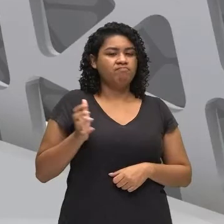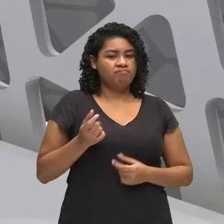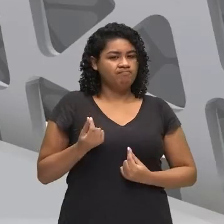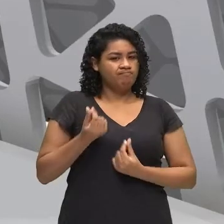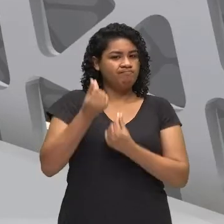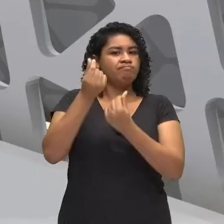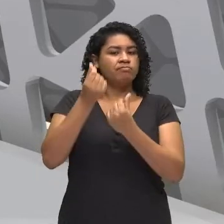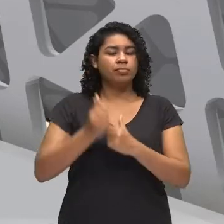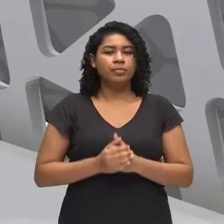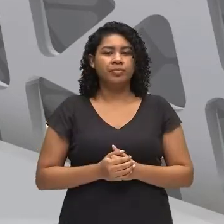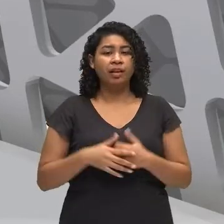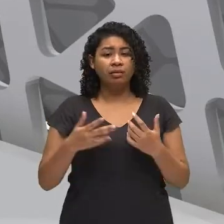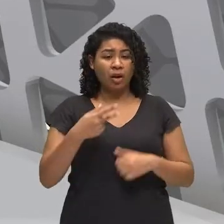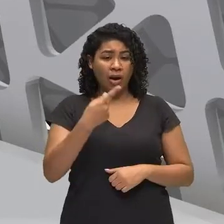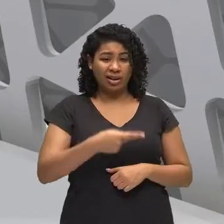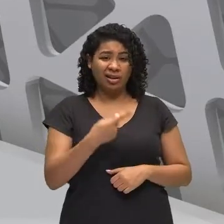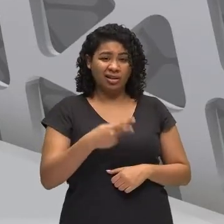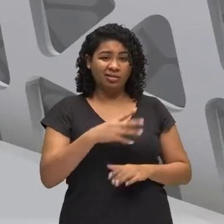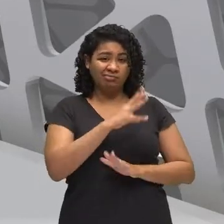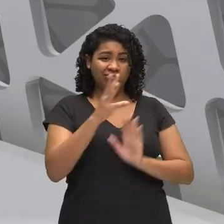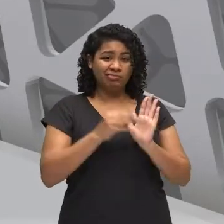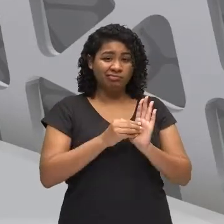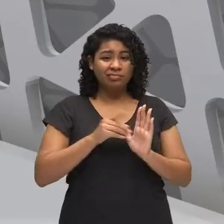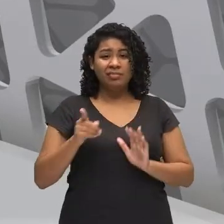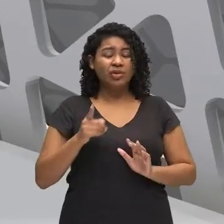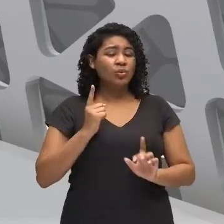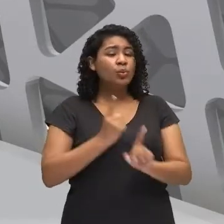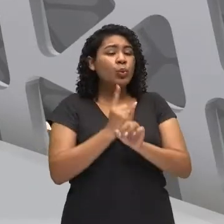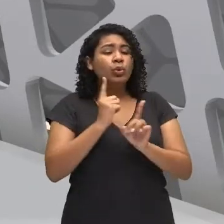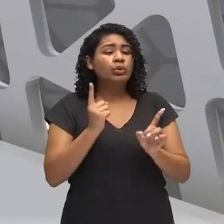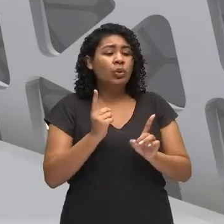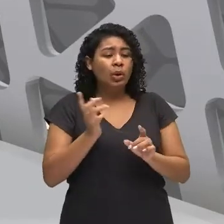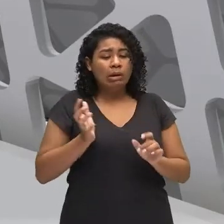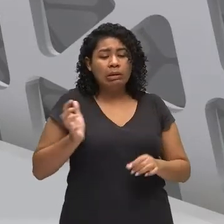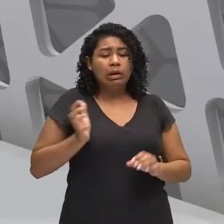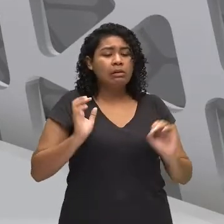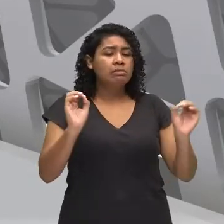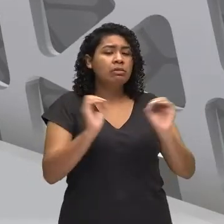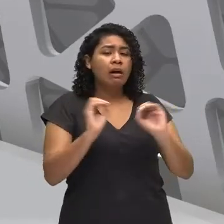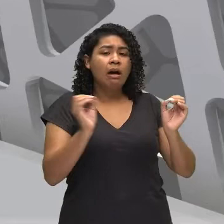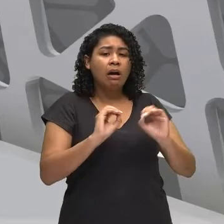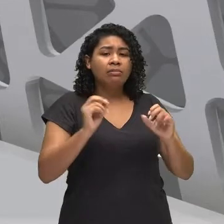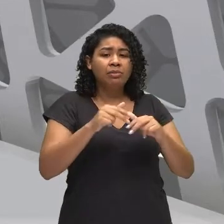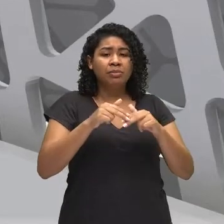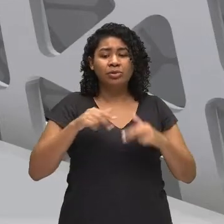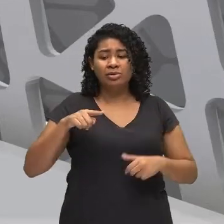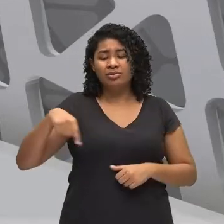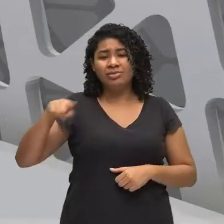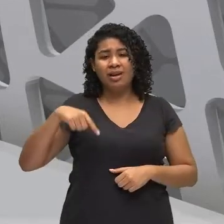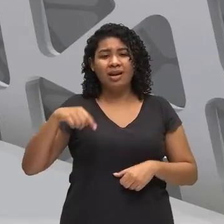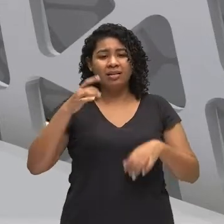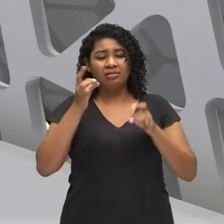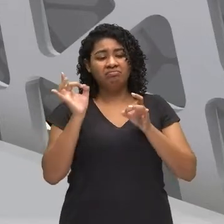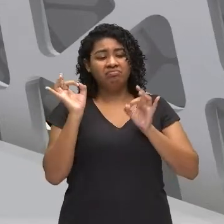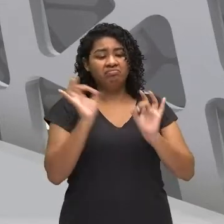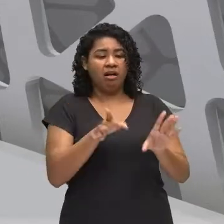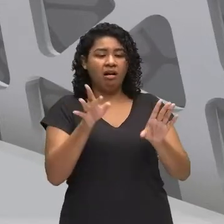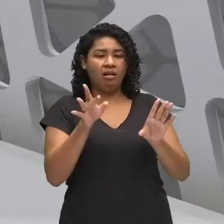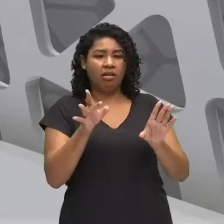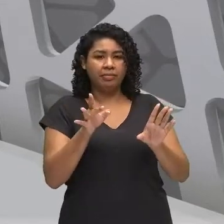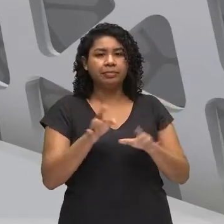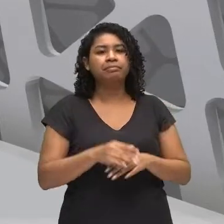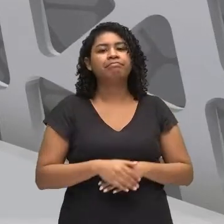inicialmente nenhum tipo de riqueza que pudesse ser explorada, essa região ficou relegada ao abandono, embora tivessem